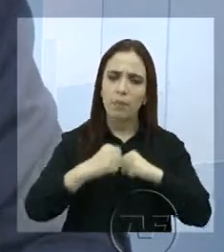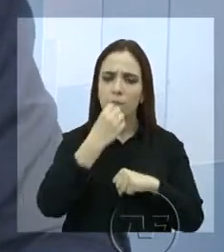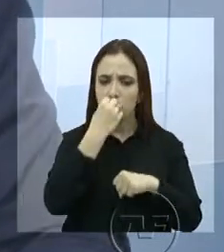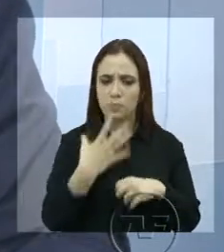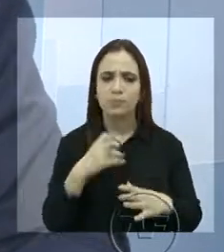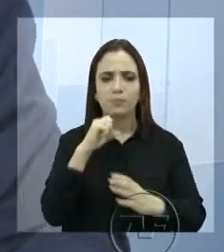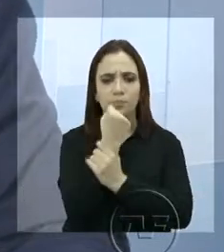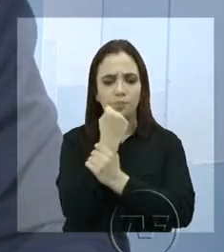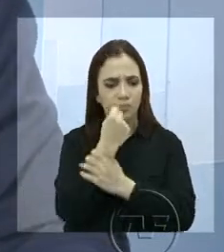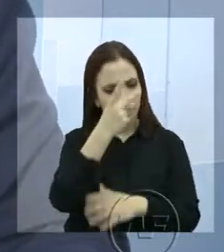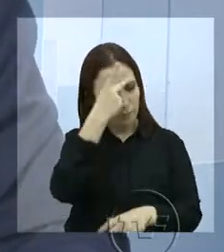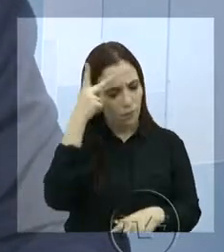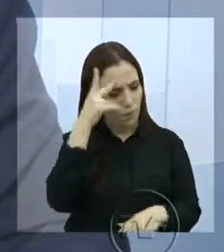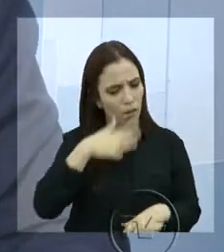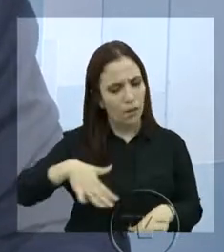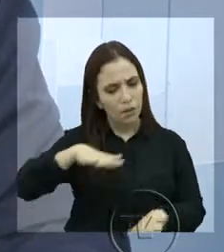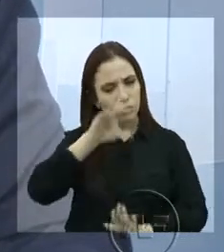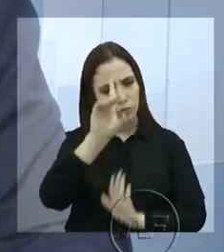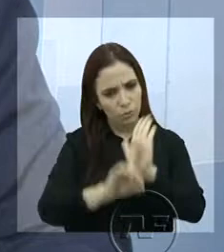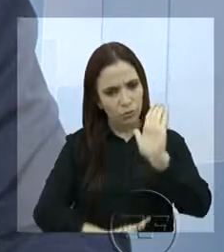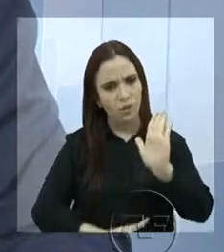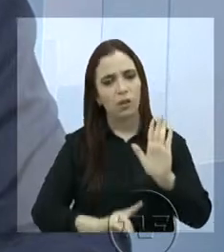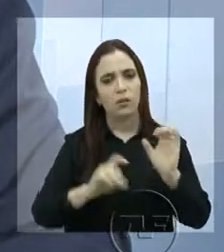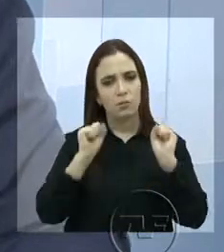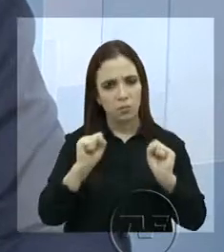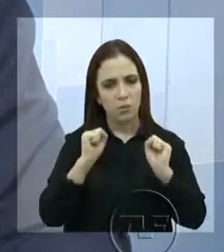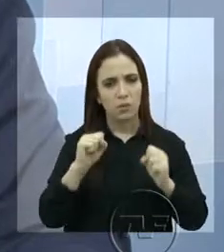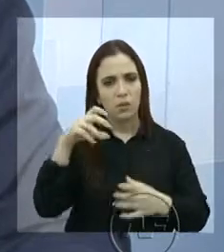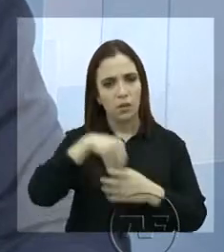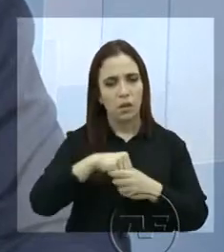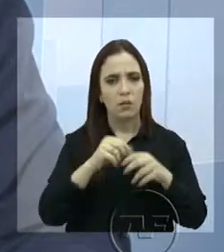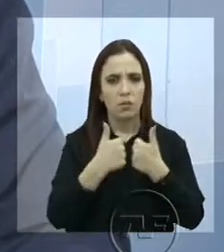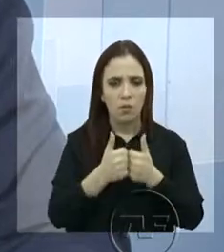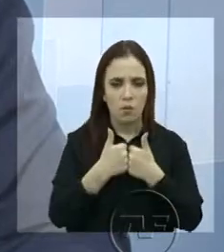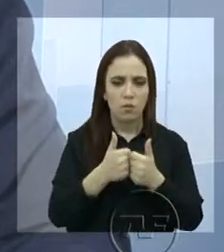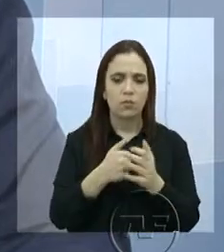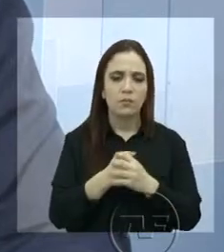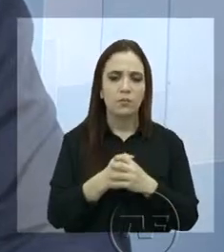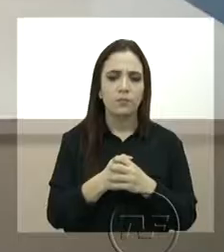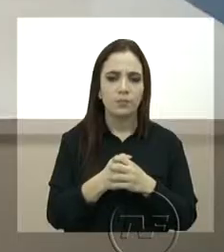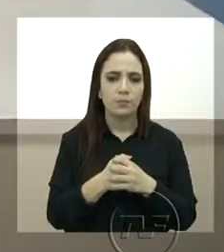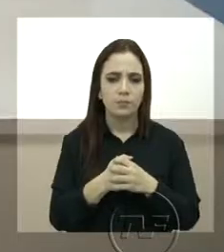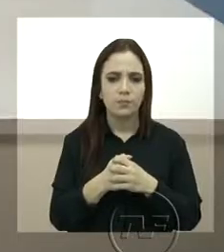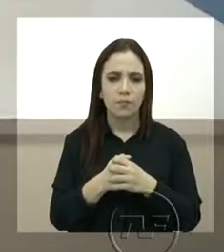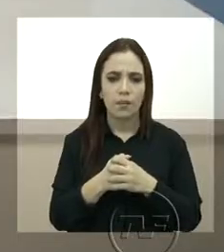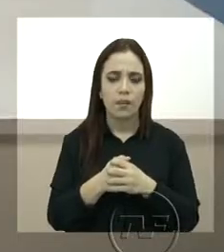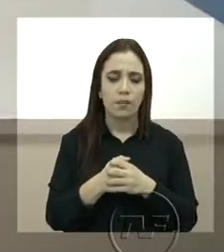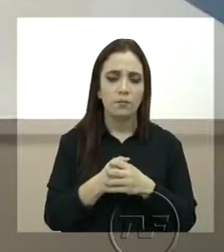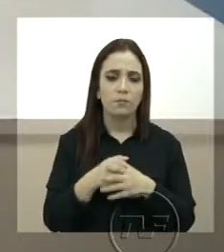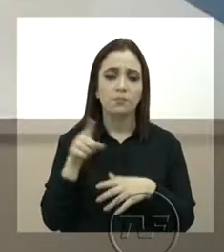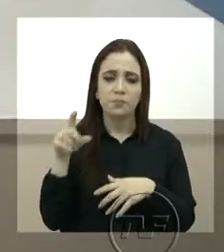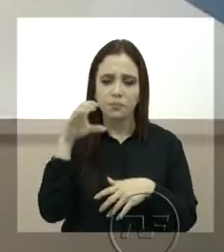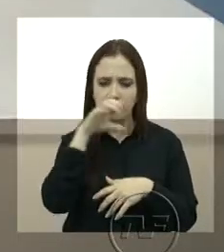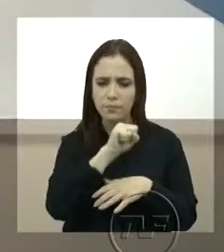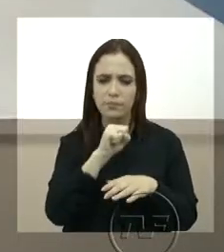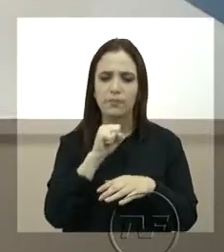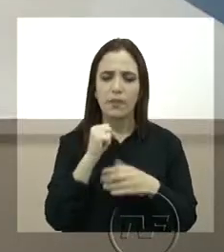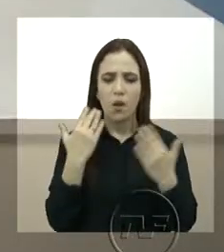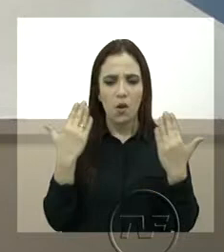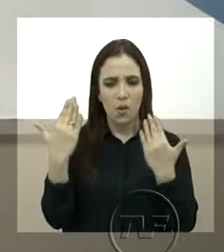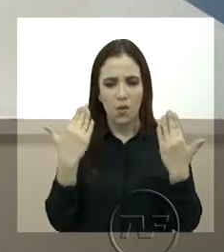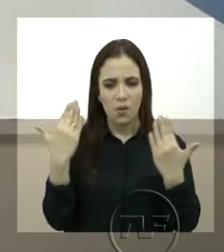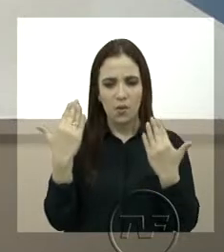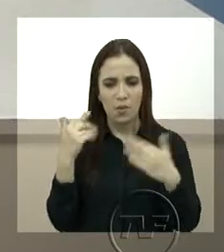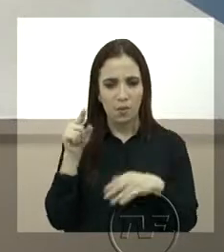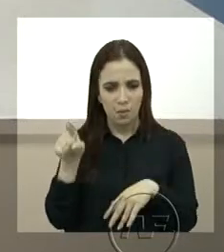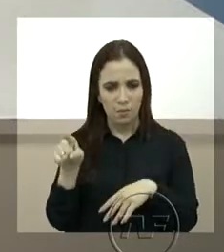gente garantir a essas pessoas o direito de ter uma maior segurança dentro do transporte público. Fazendo uma rápida analogia ao que o senhor está